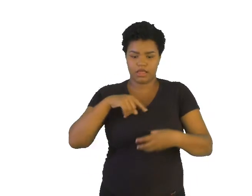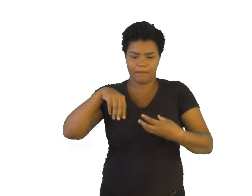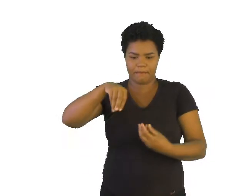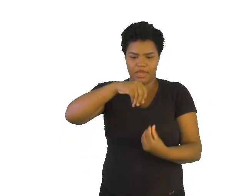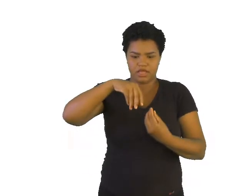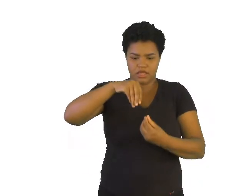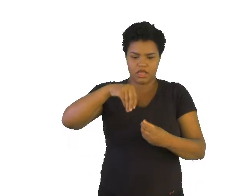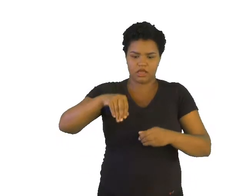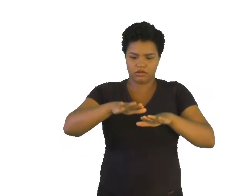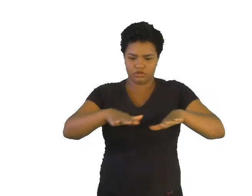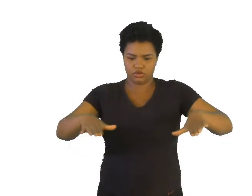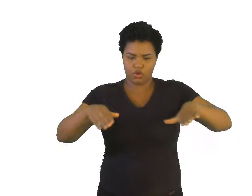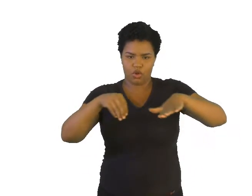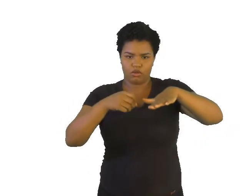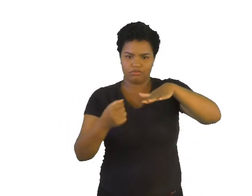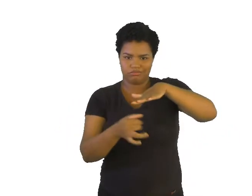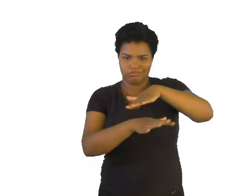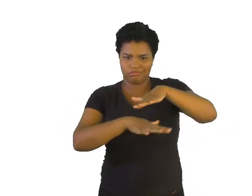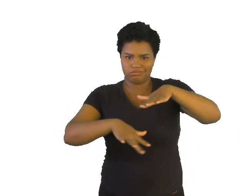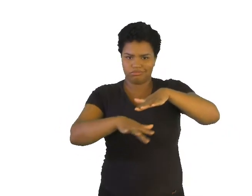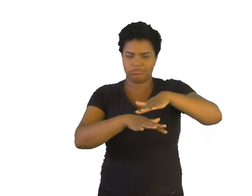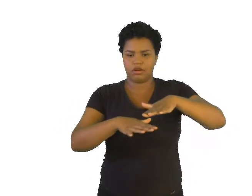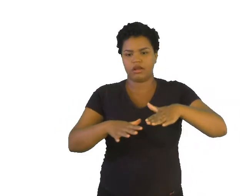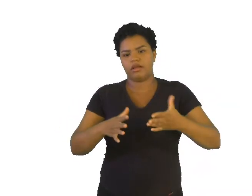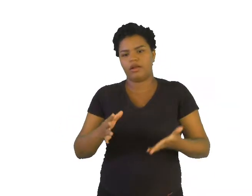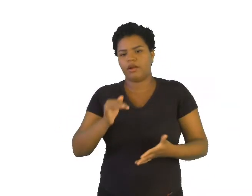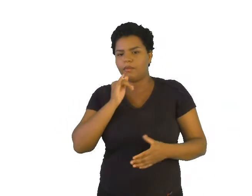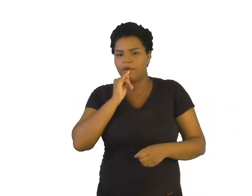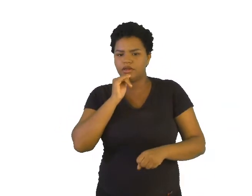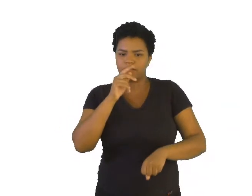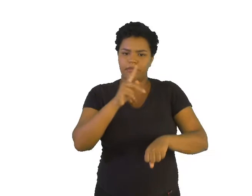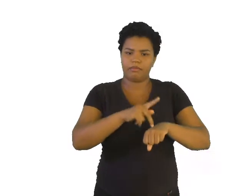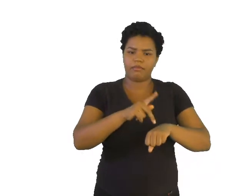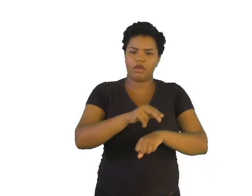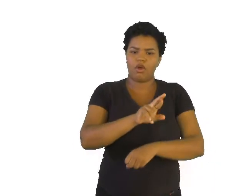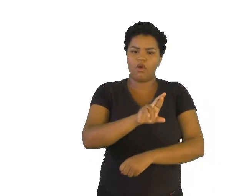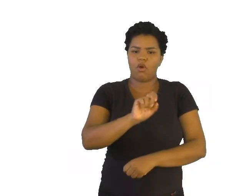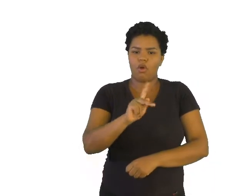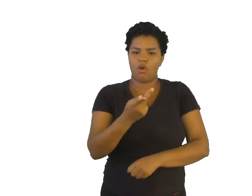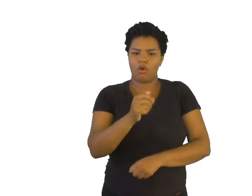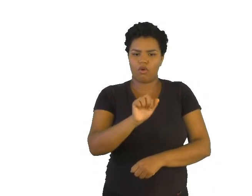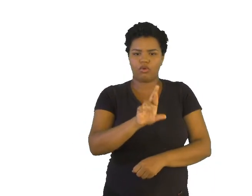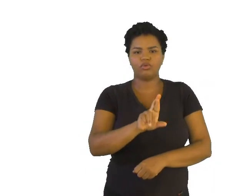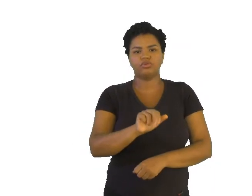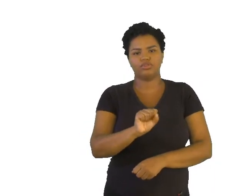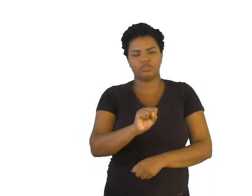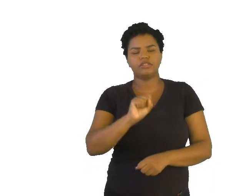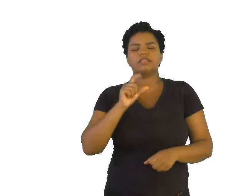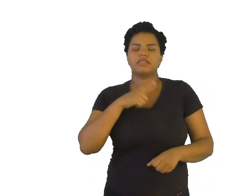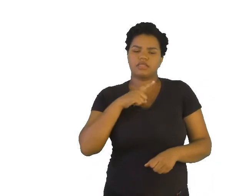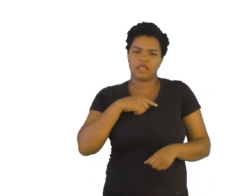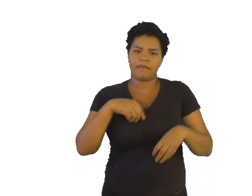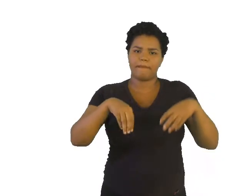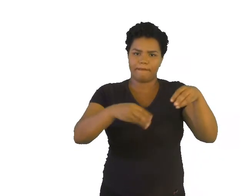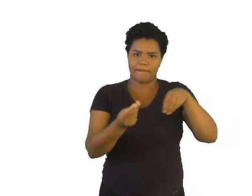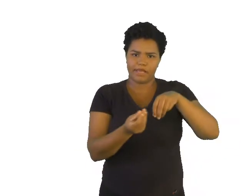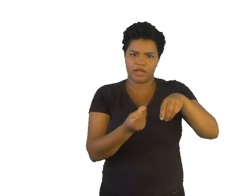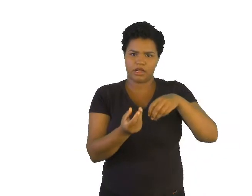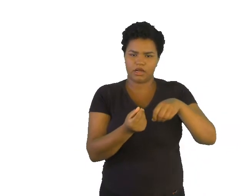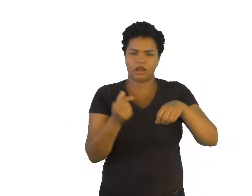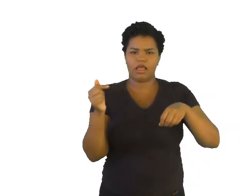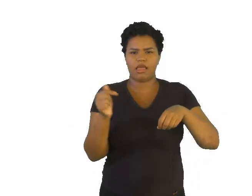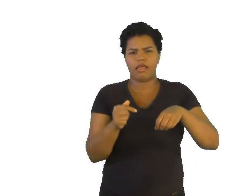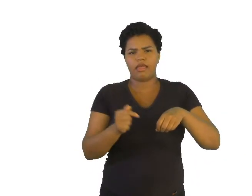quê? Composições como rochas, por sua vez, compostas por minerais. Um desses minerais e rochas